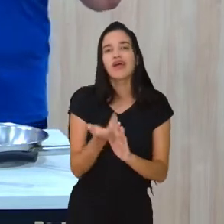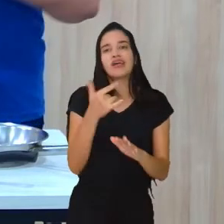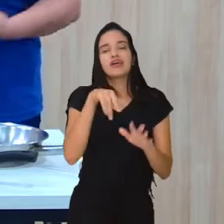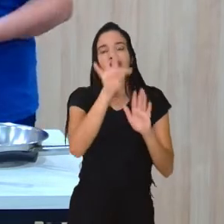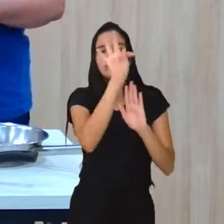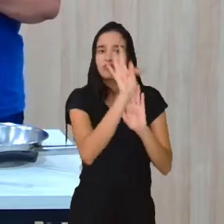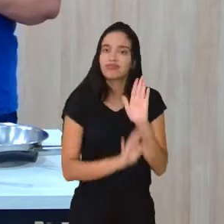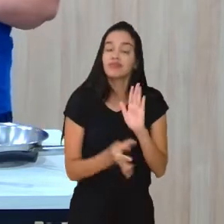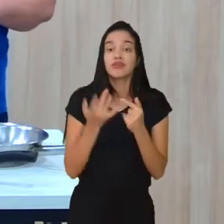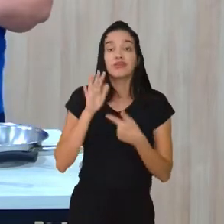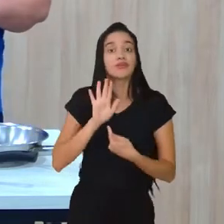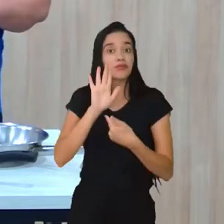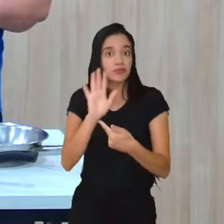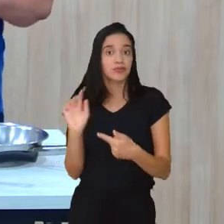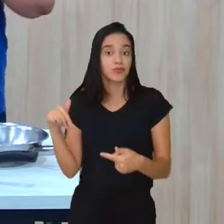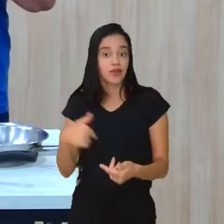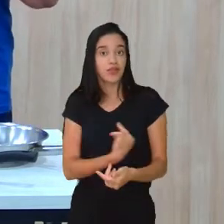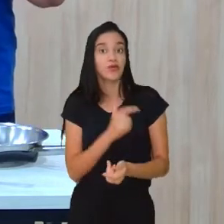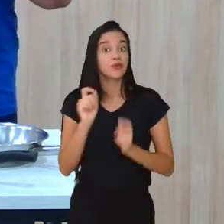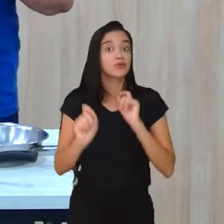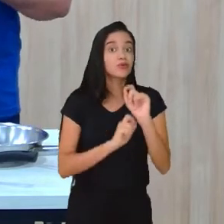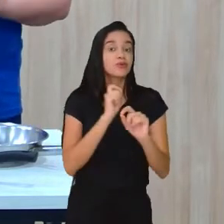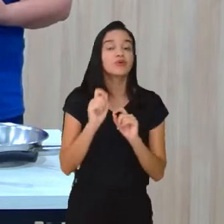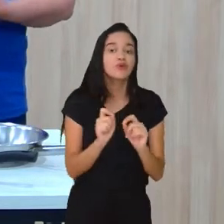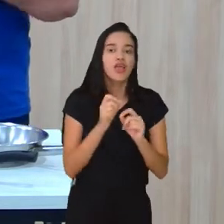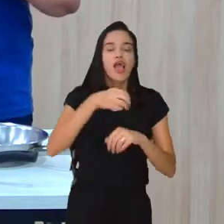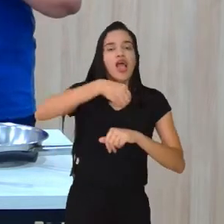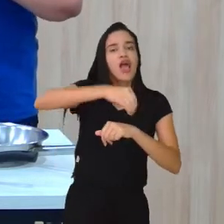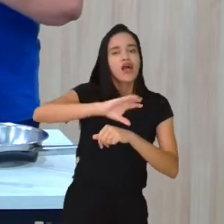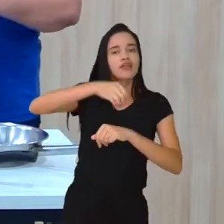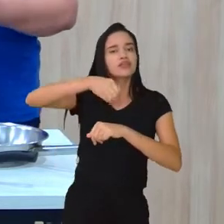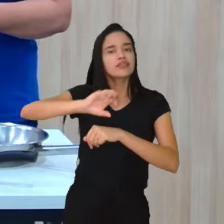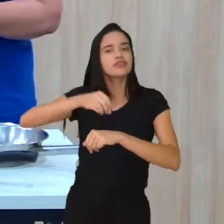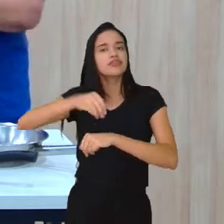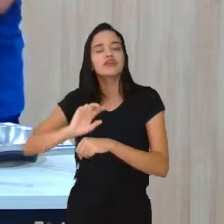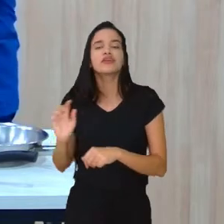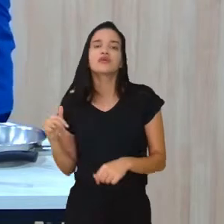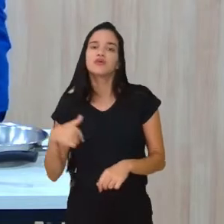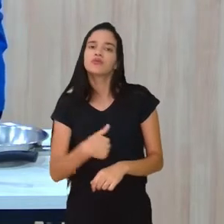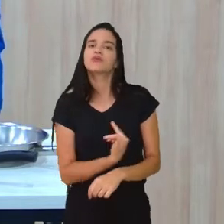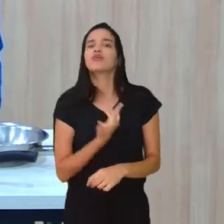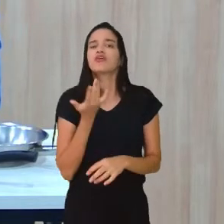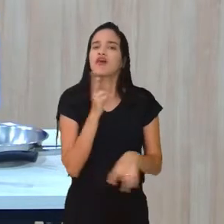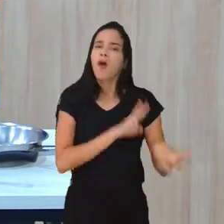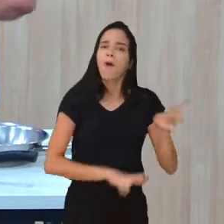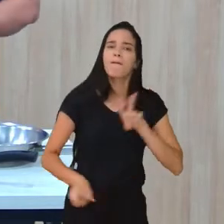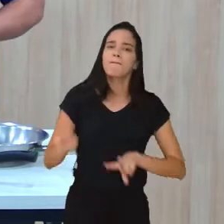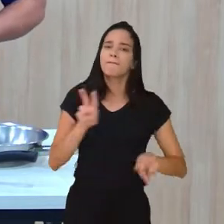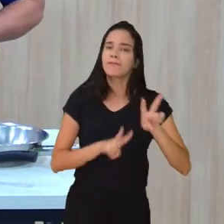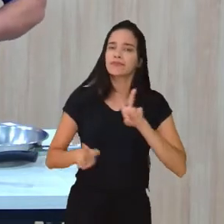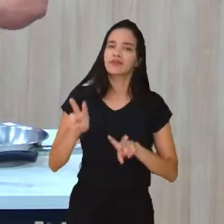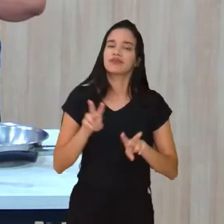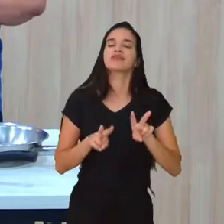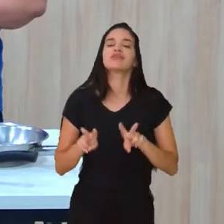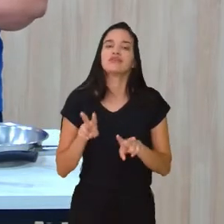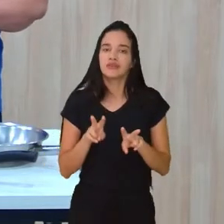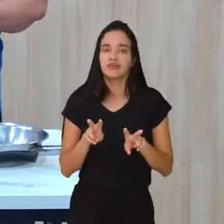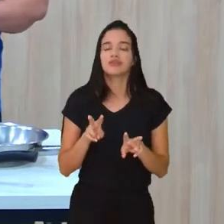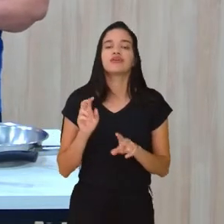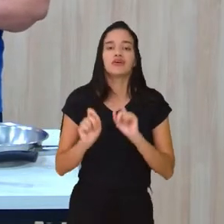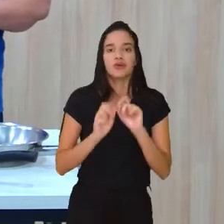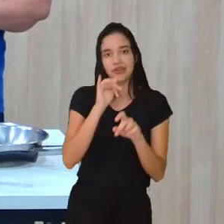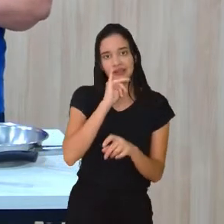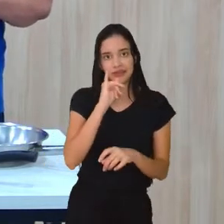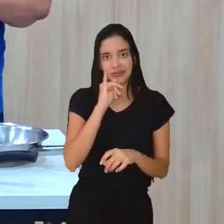textos estão apresentando para a gente, estão nos dando dicas do que é que a gente vai observar mais uma vez em relação